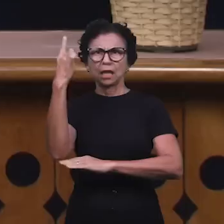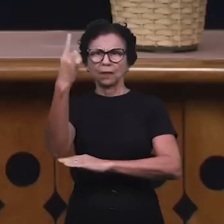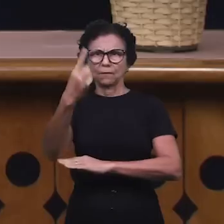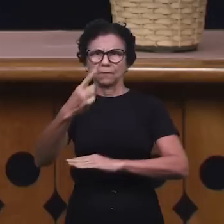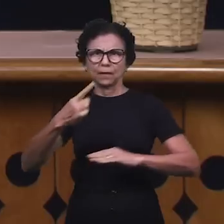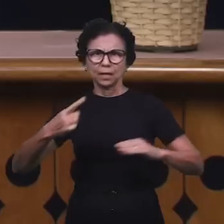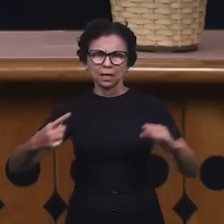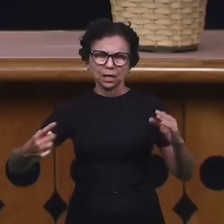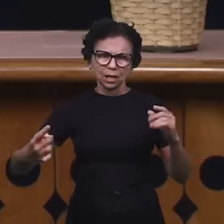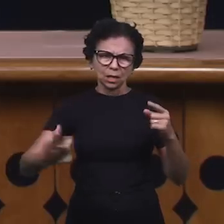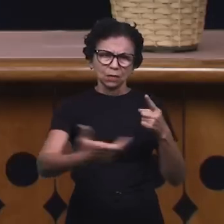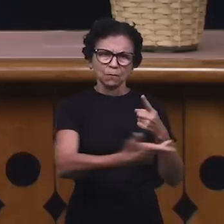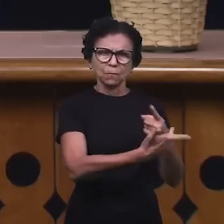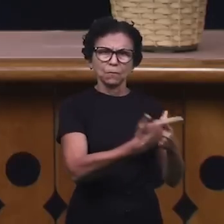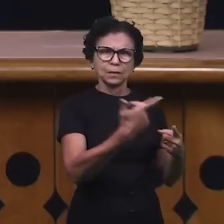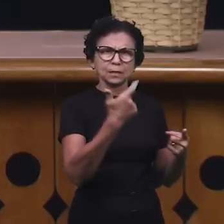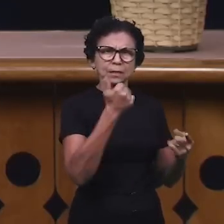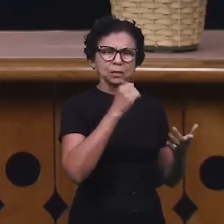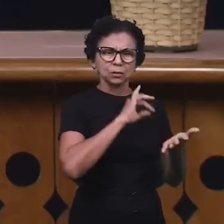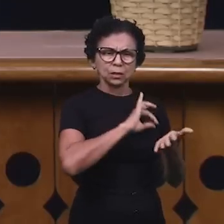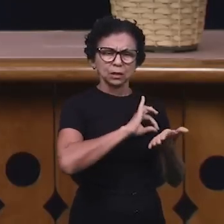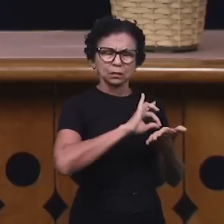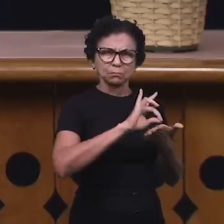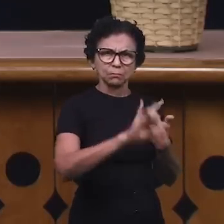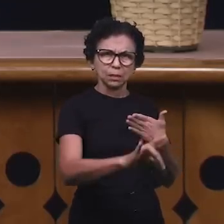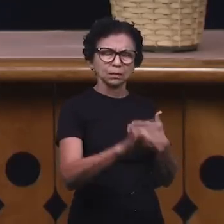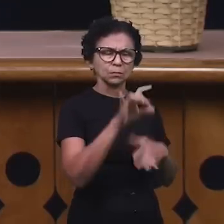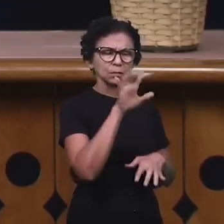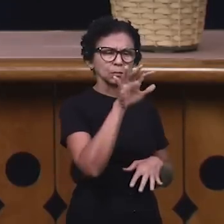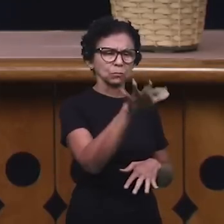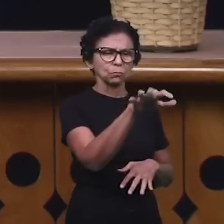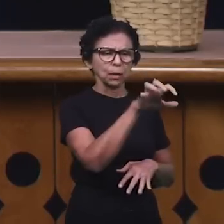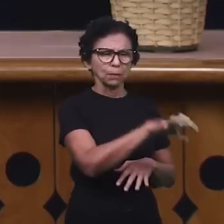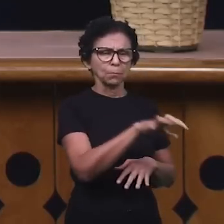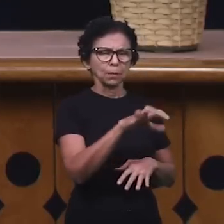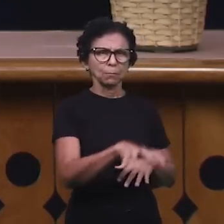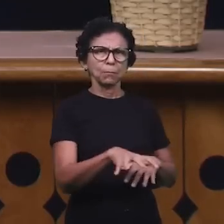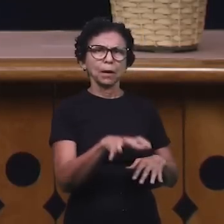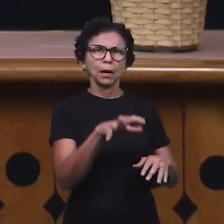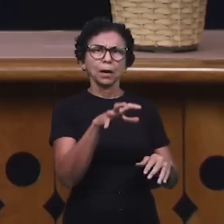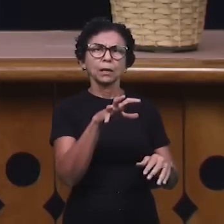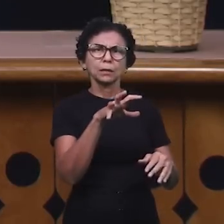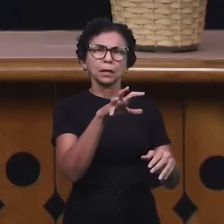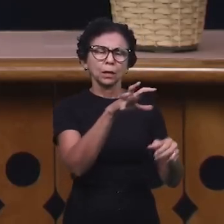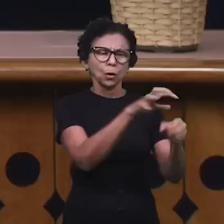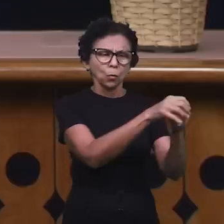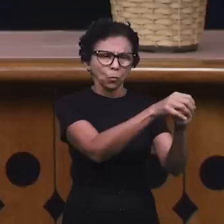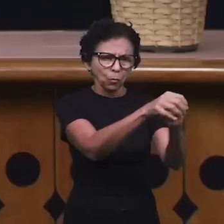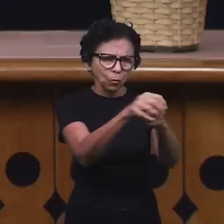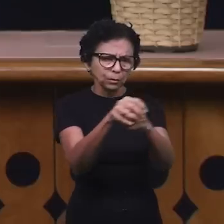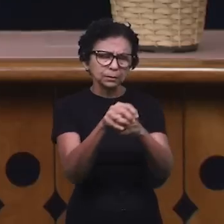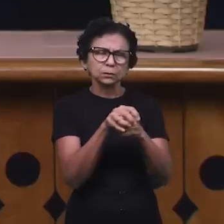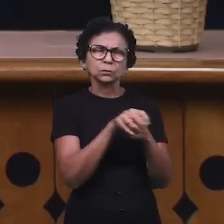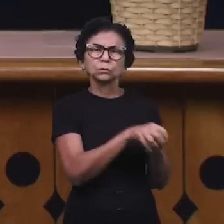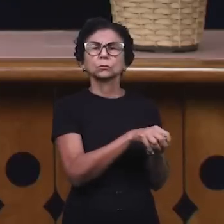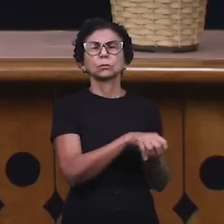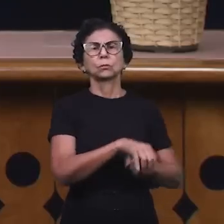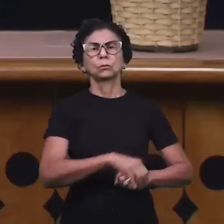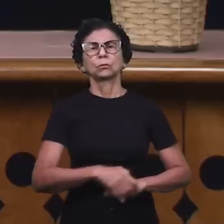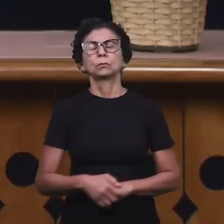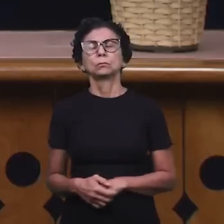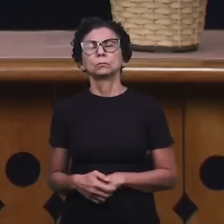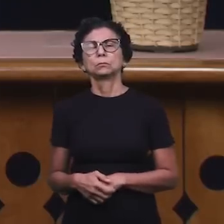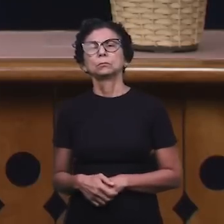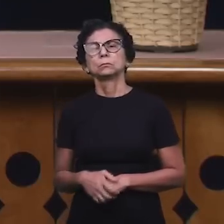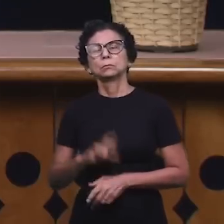os inimigos e também estabeleceu a obra de Deus, colocou todo Israel na presença do